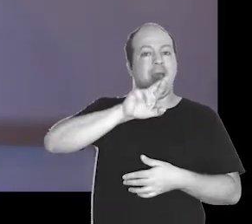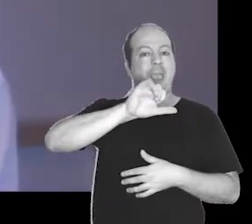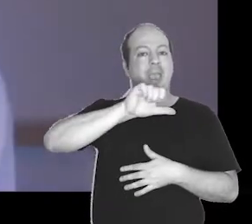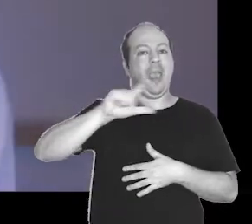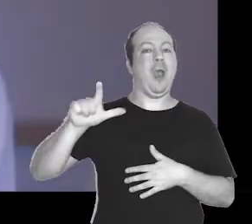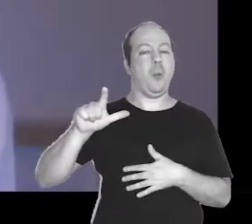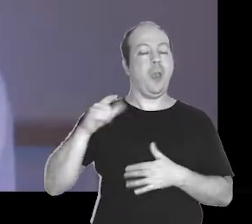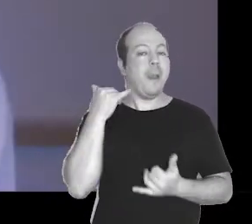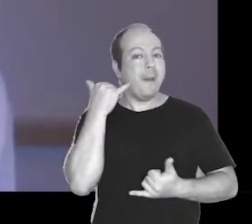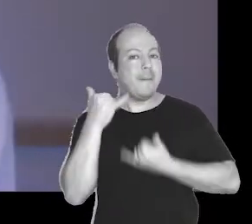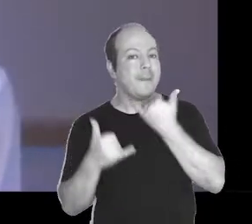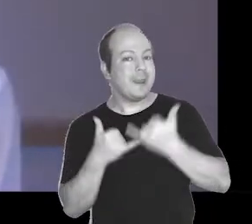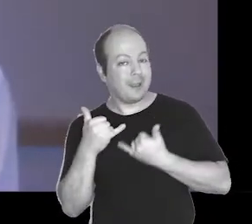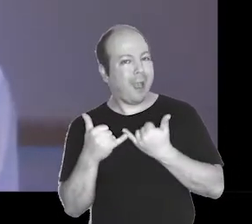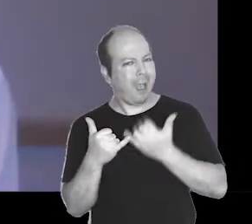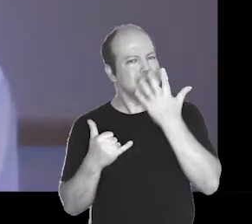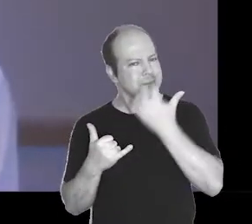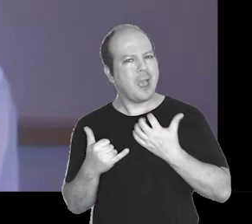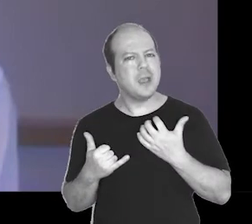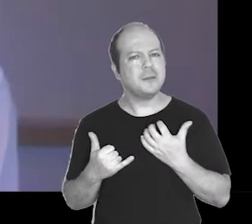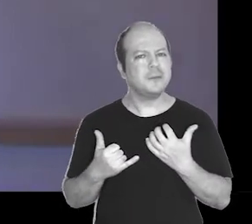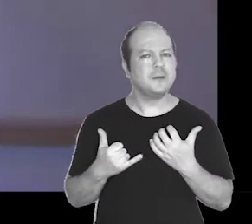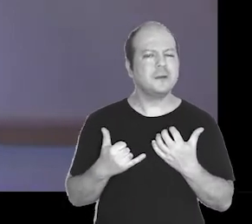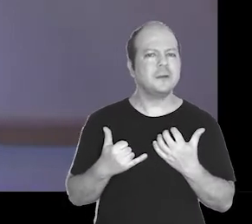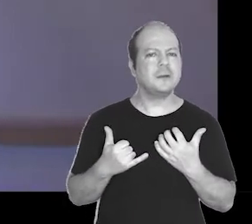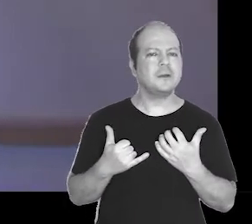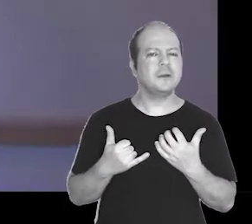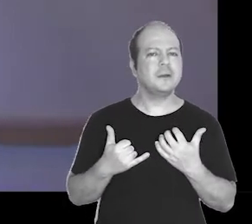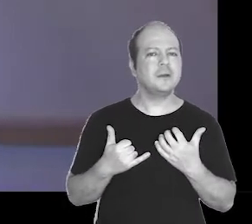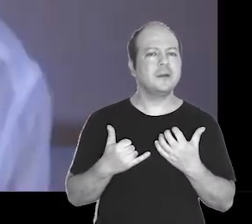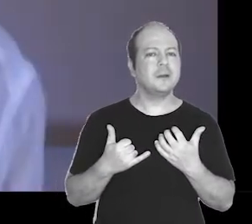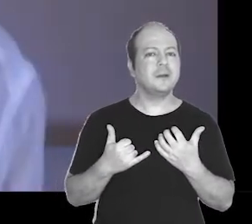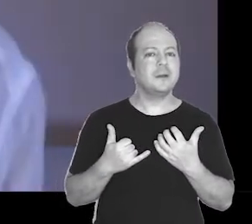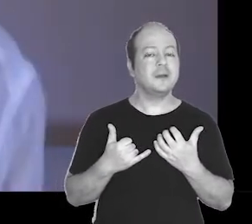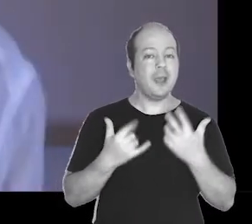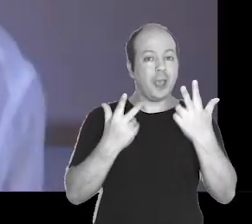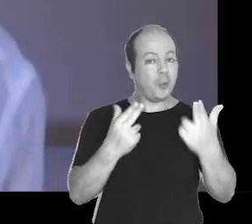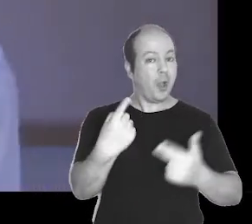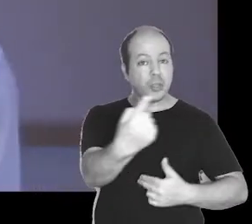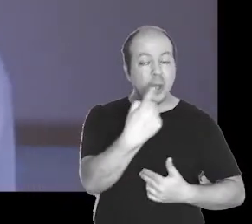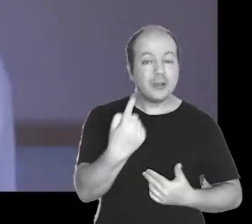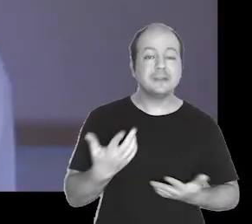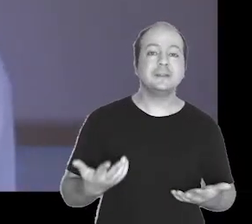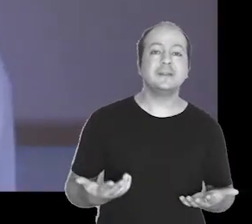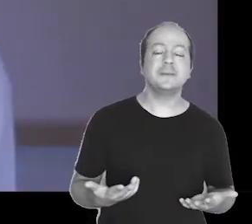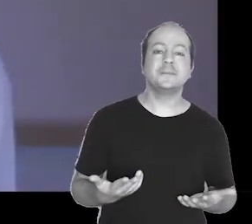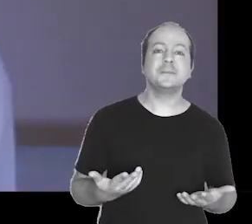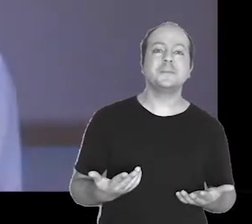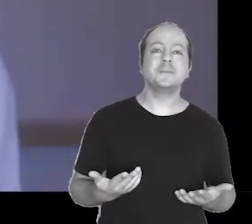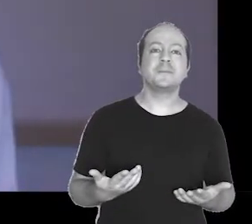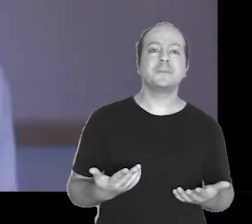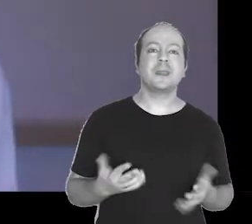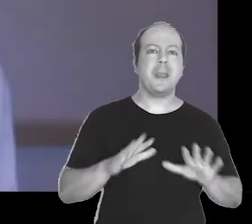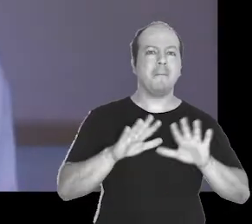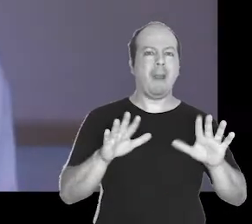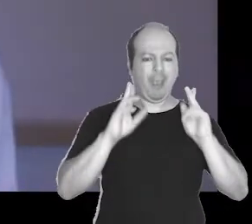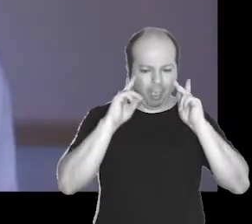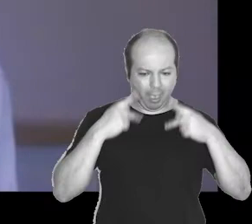Brincar é muito sério. Como nós aqui. Só não somos